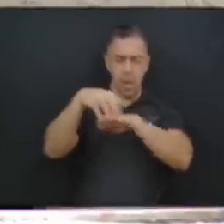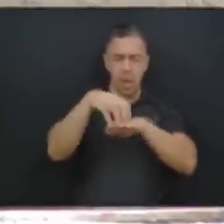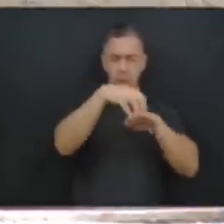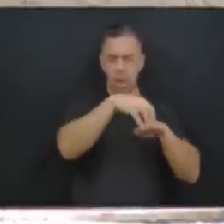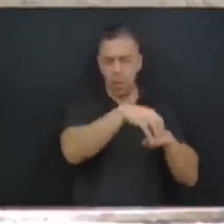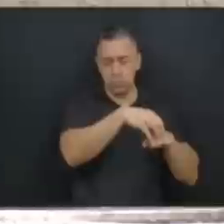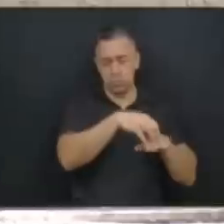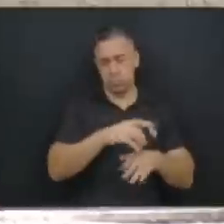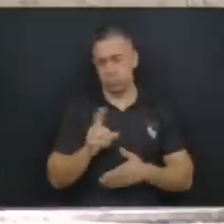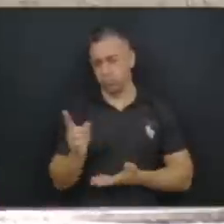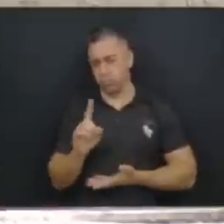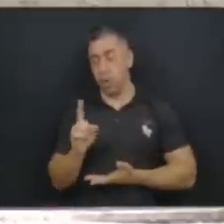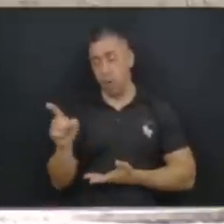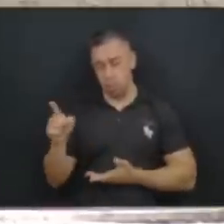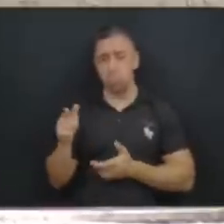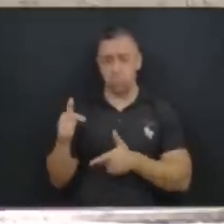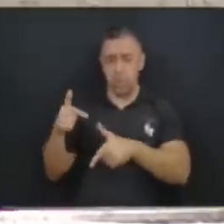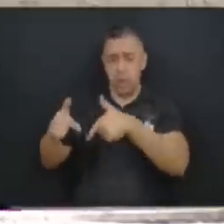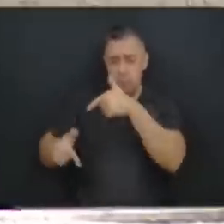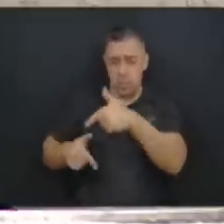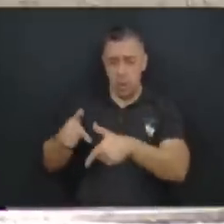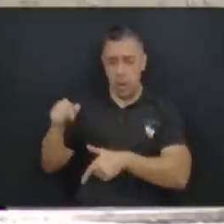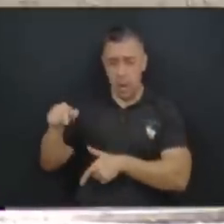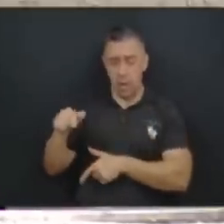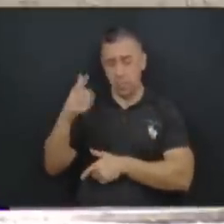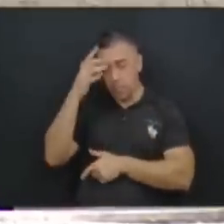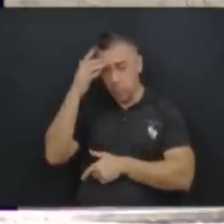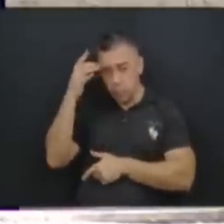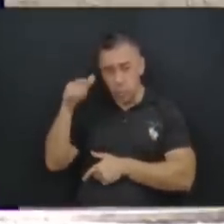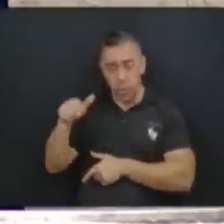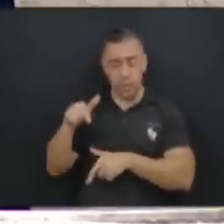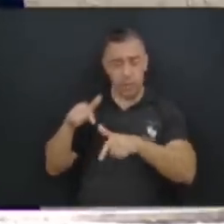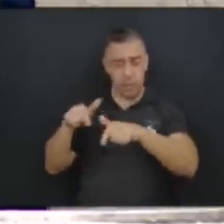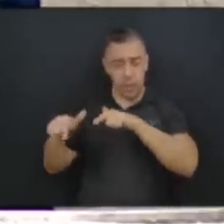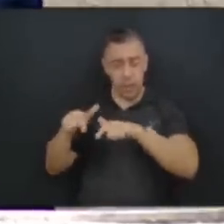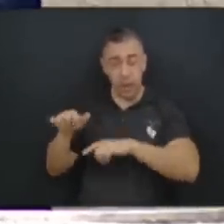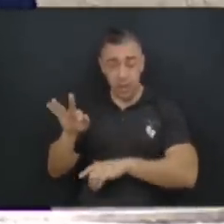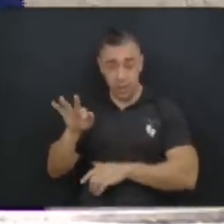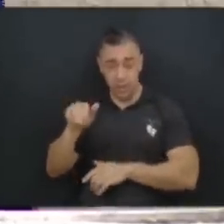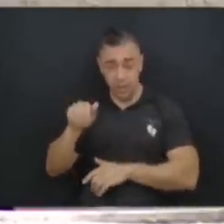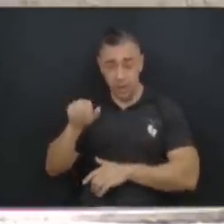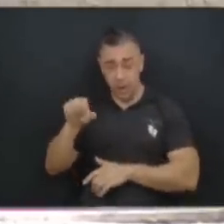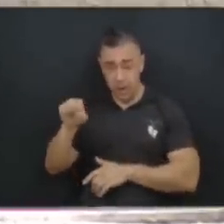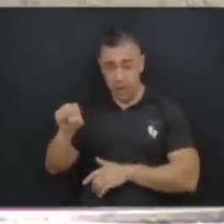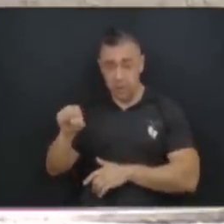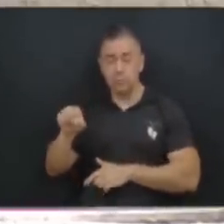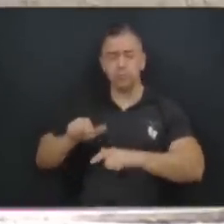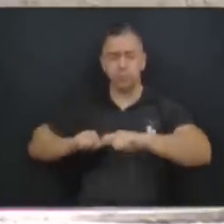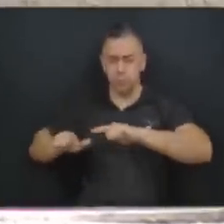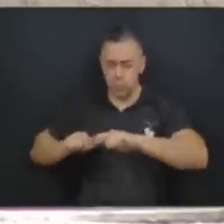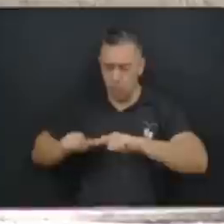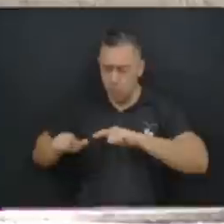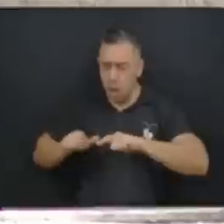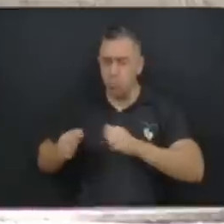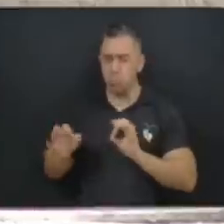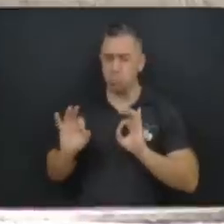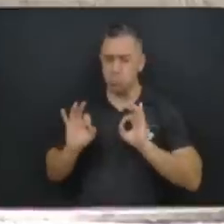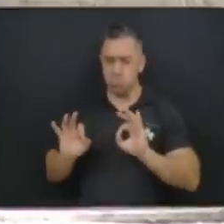e são eu aplaudo os funcionários a faz que faz um trabalho magnífico